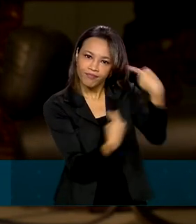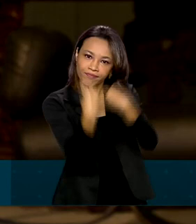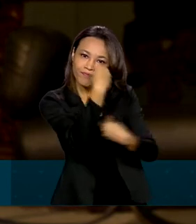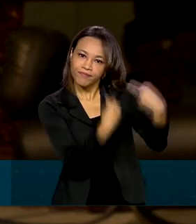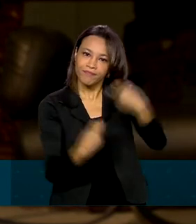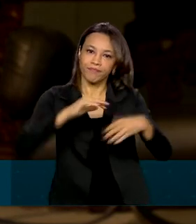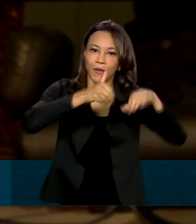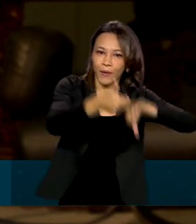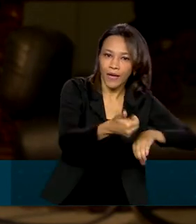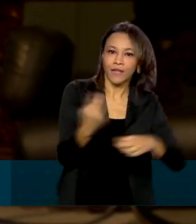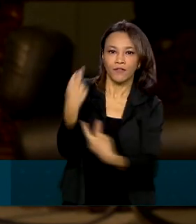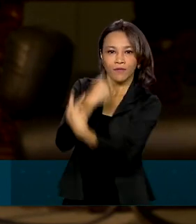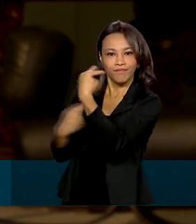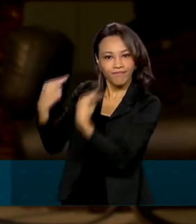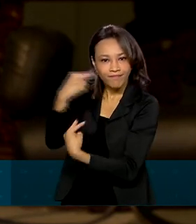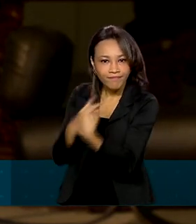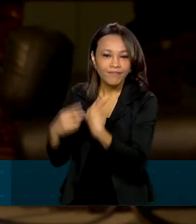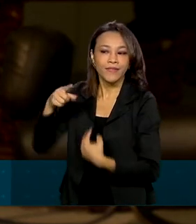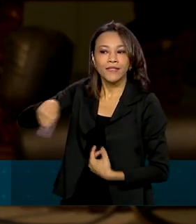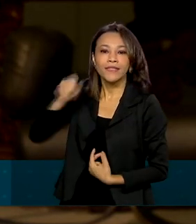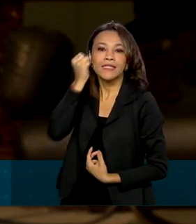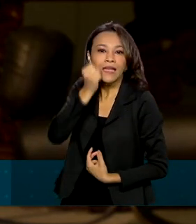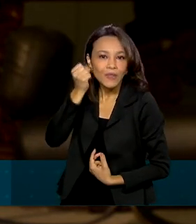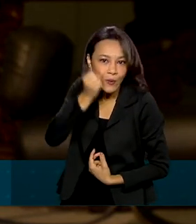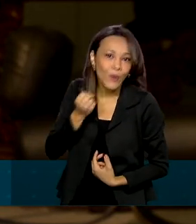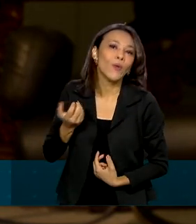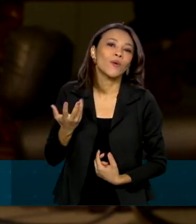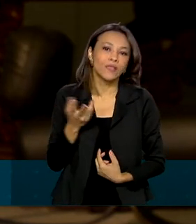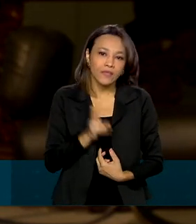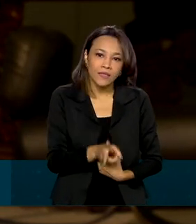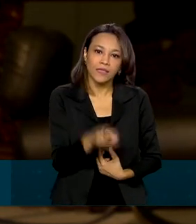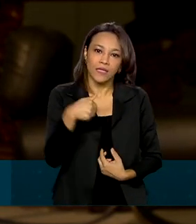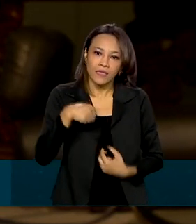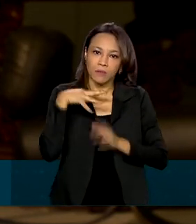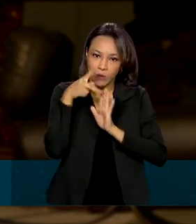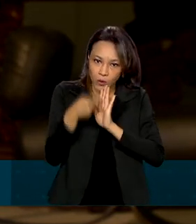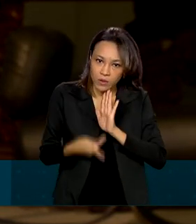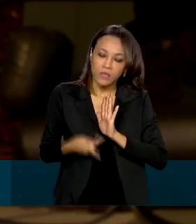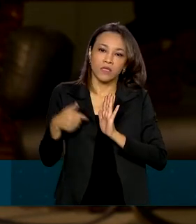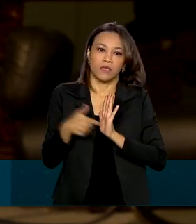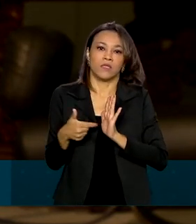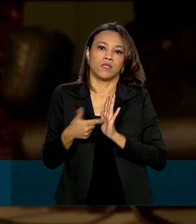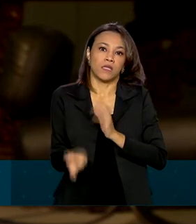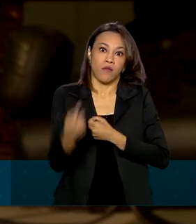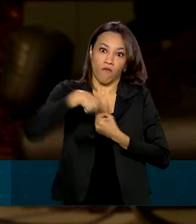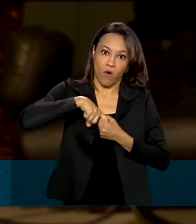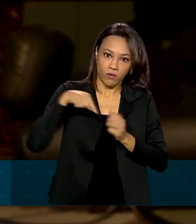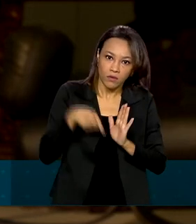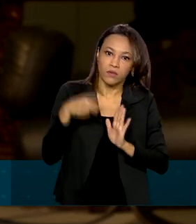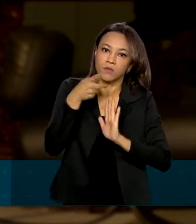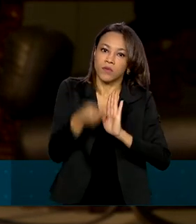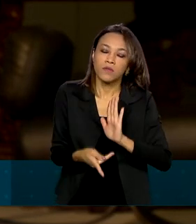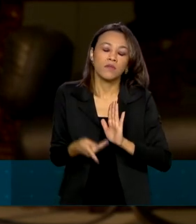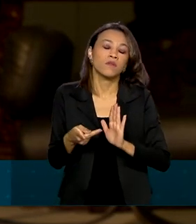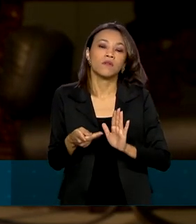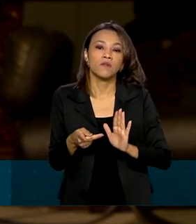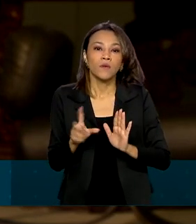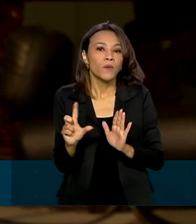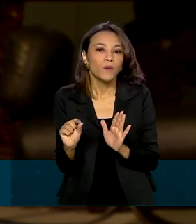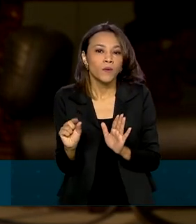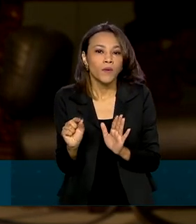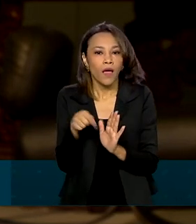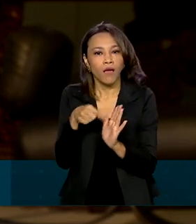senadores, no primeiro estágio, vamos dizer assim, desse projeto, na retomada desse projeto, que foi a